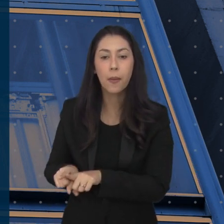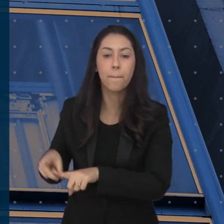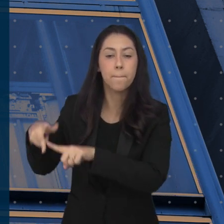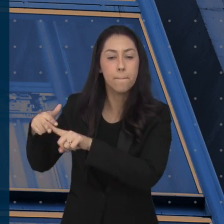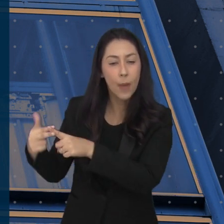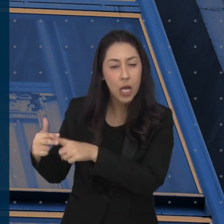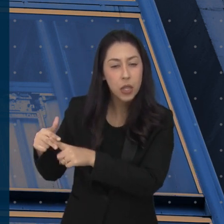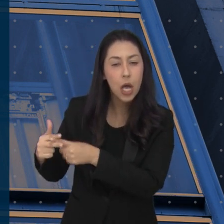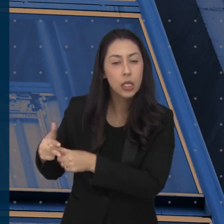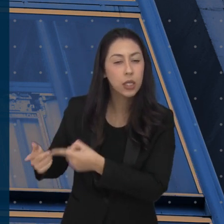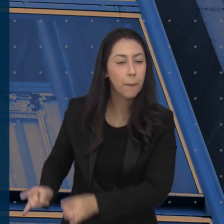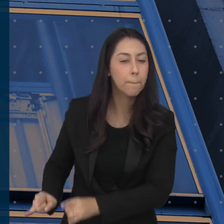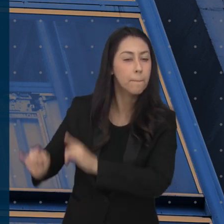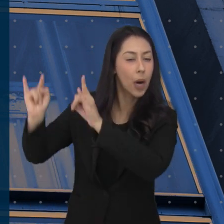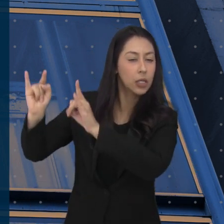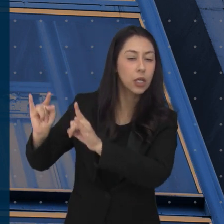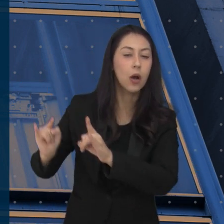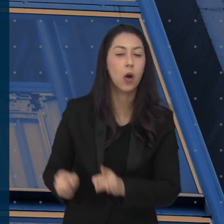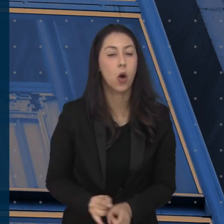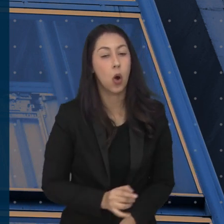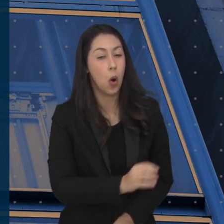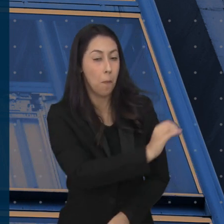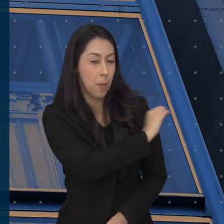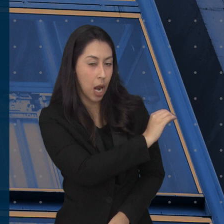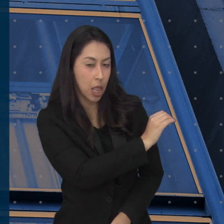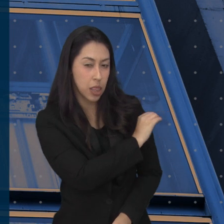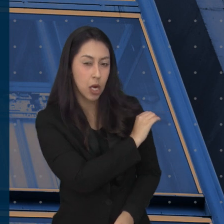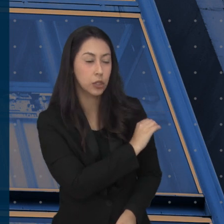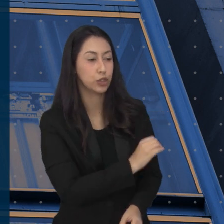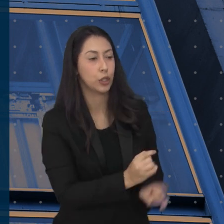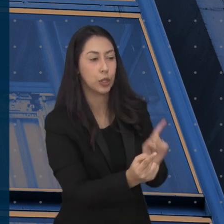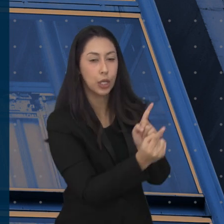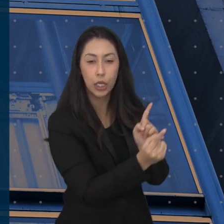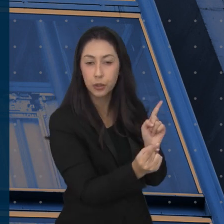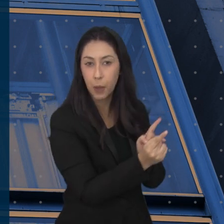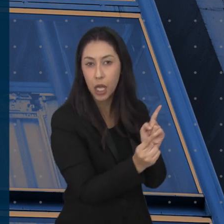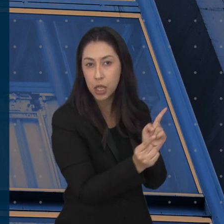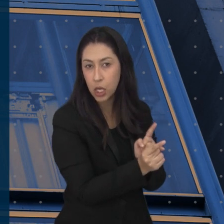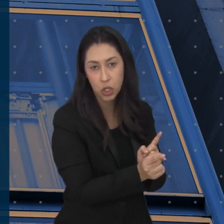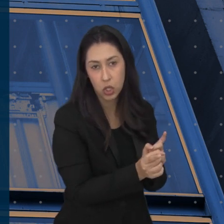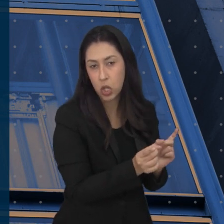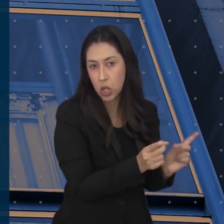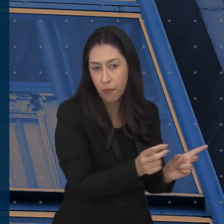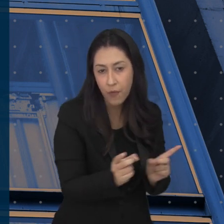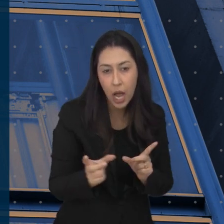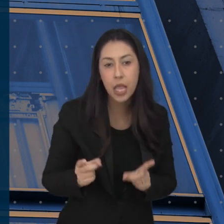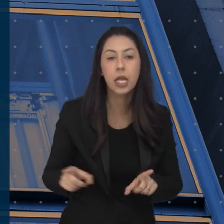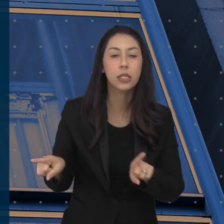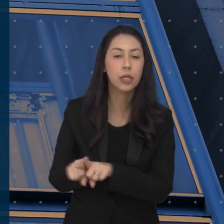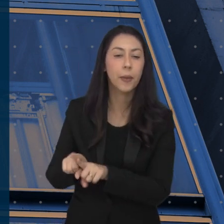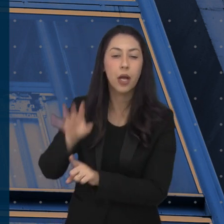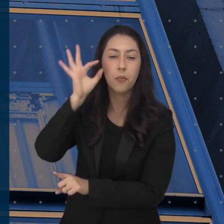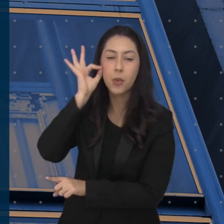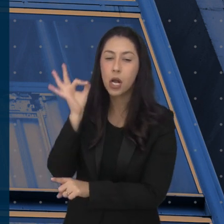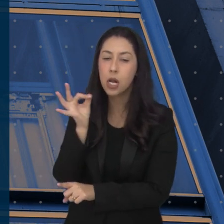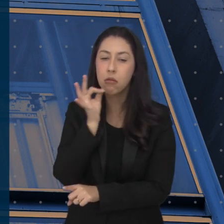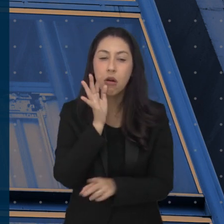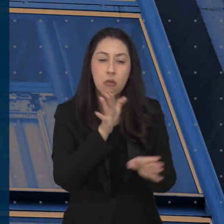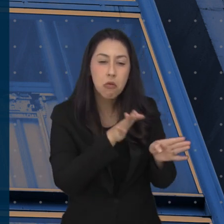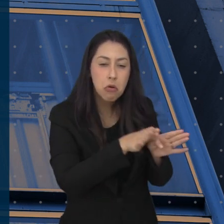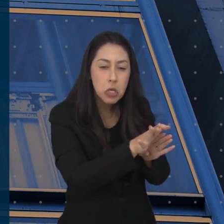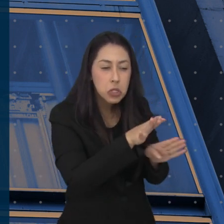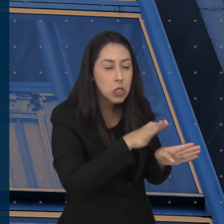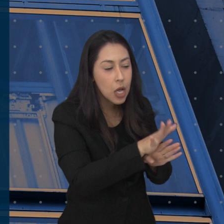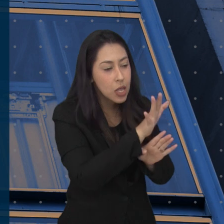predial, operador de caixa lotérico, operador de máquinas de fabricação de salgados, operador de telemarketing,